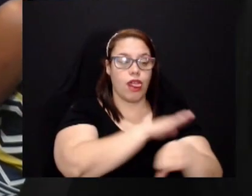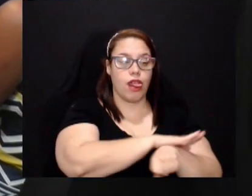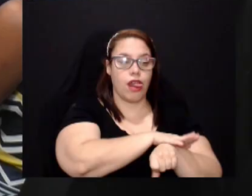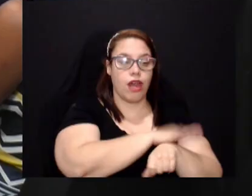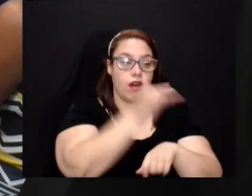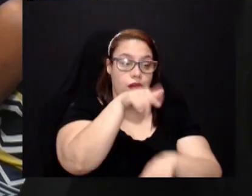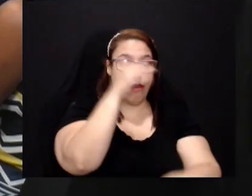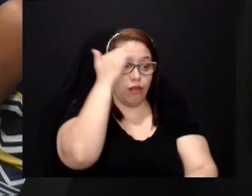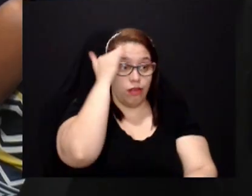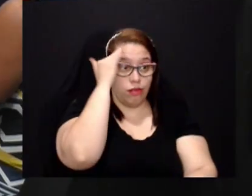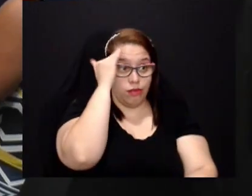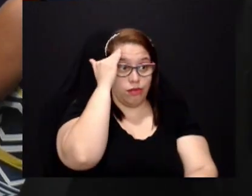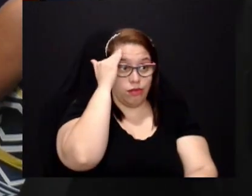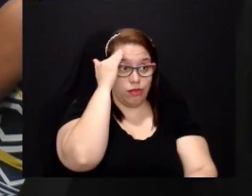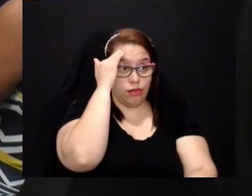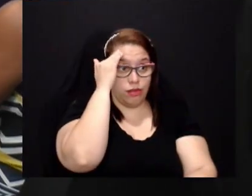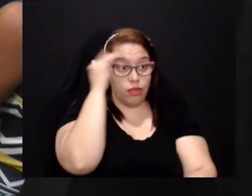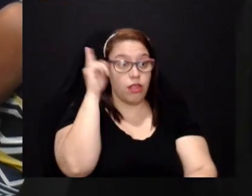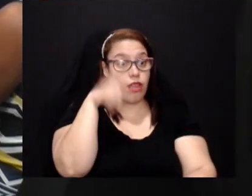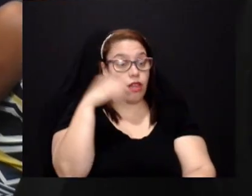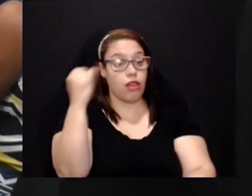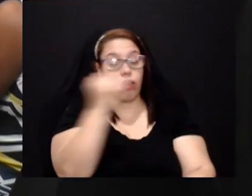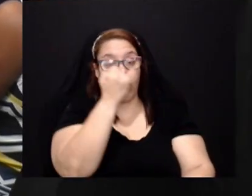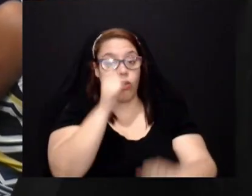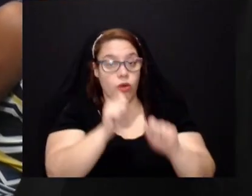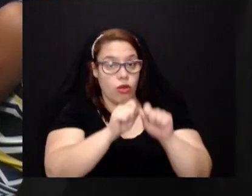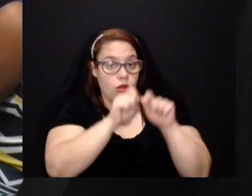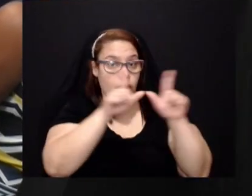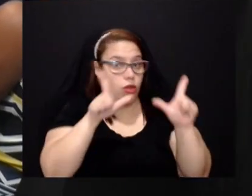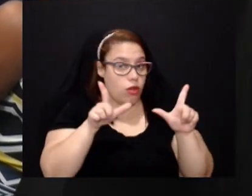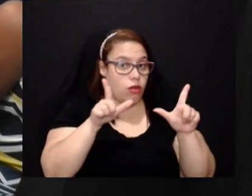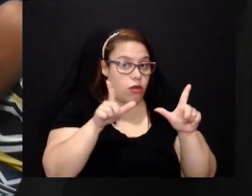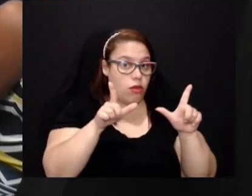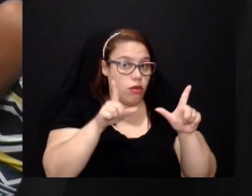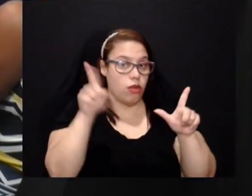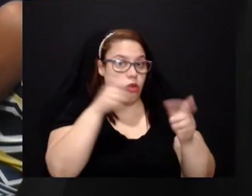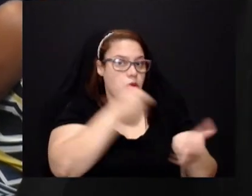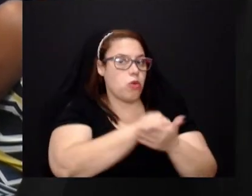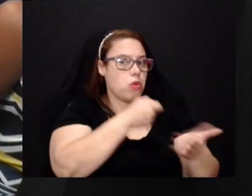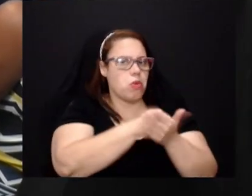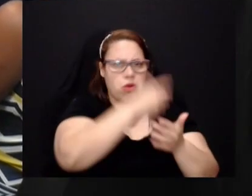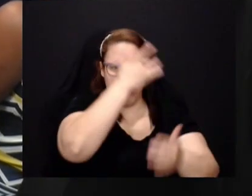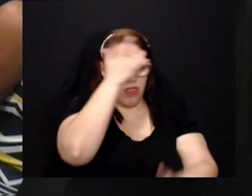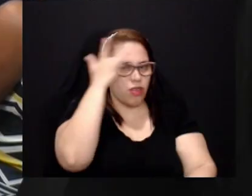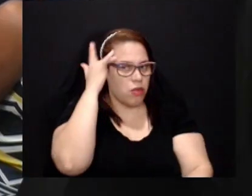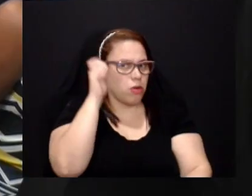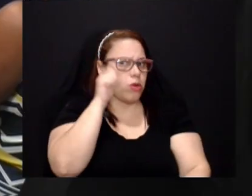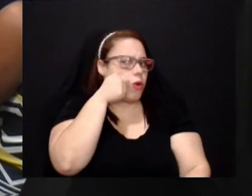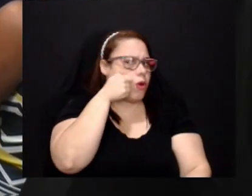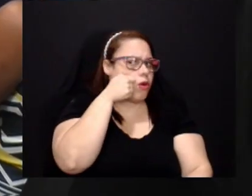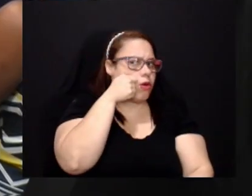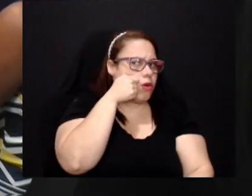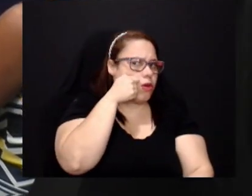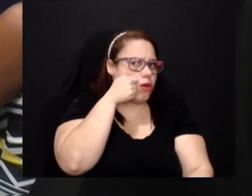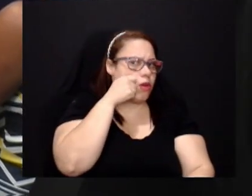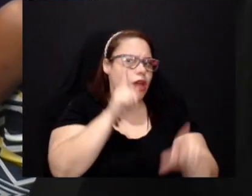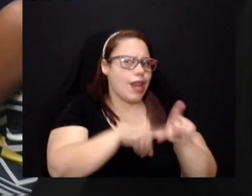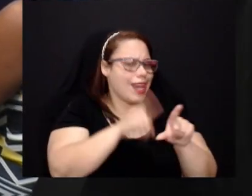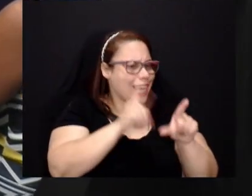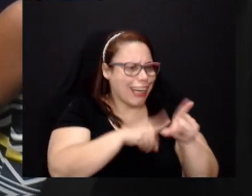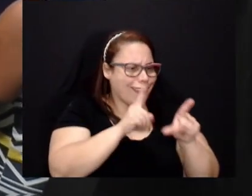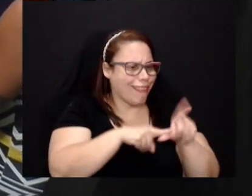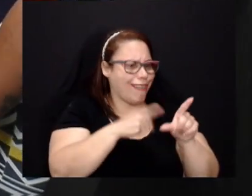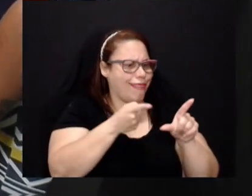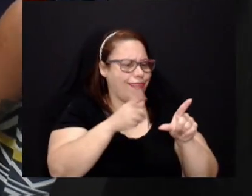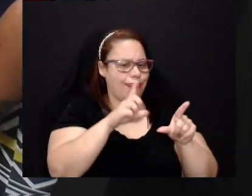muito importante também que a gente destaque que não é obrigação das pessoas negras letrar os